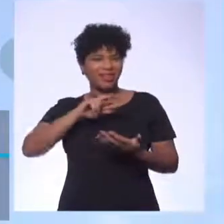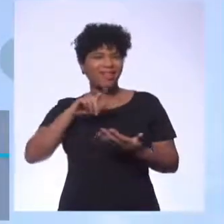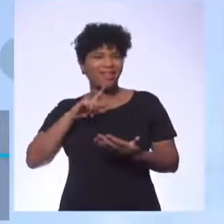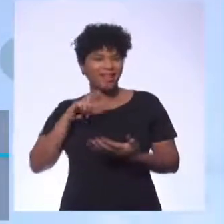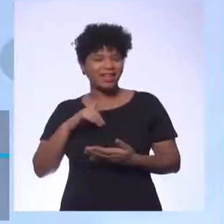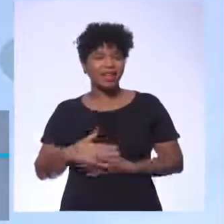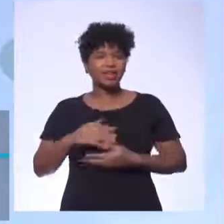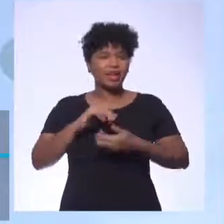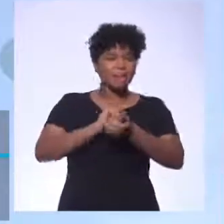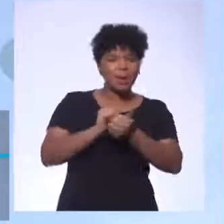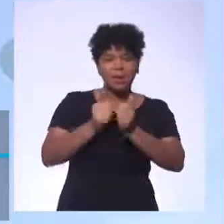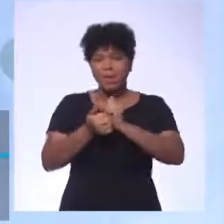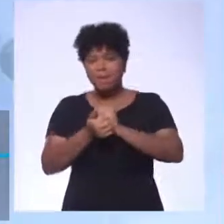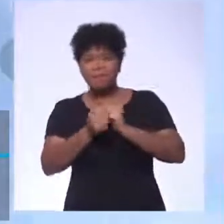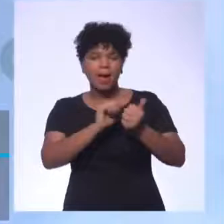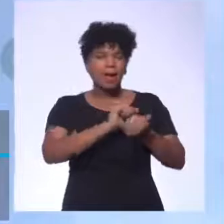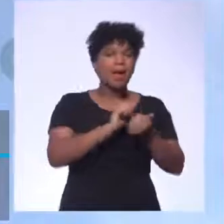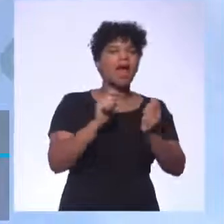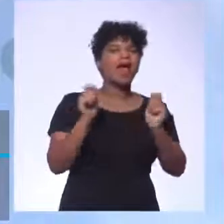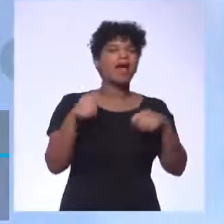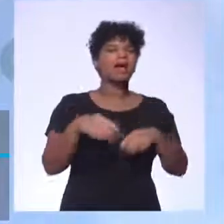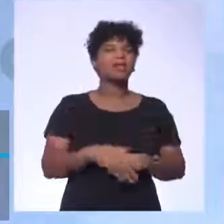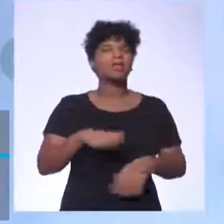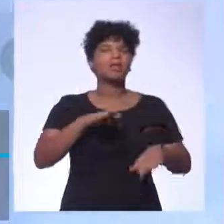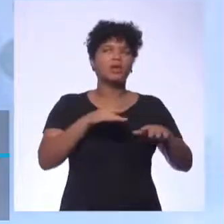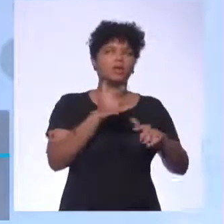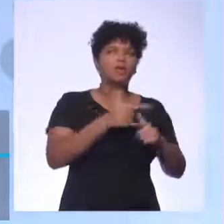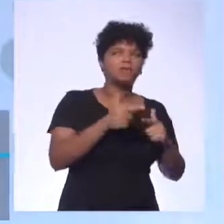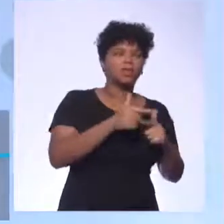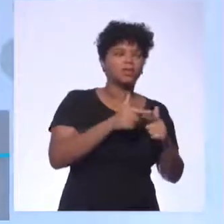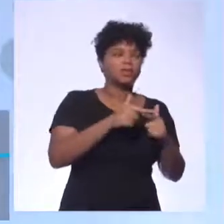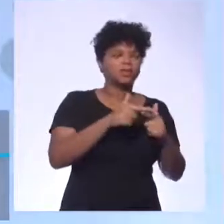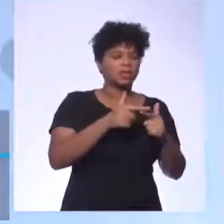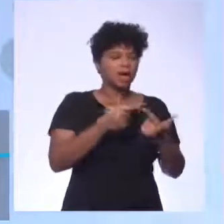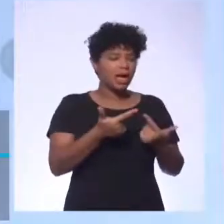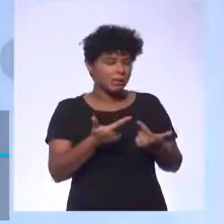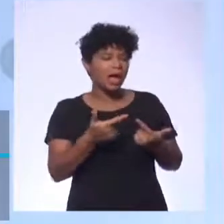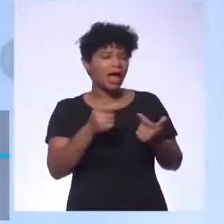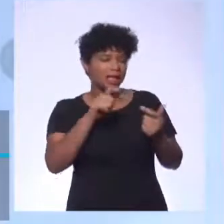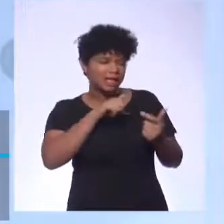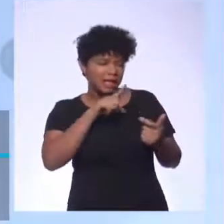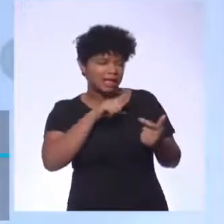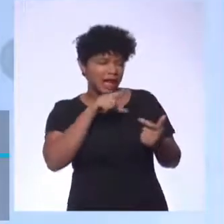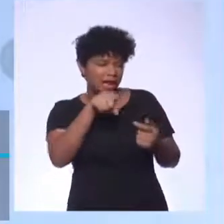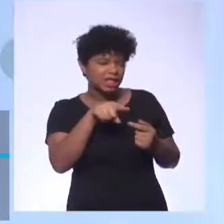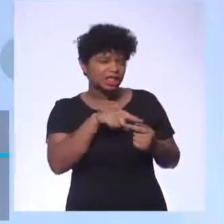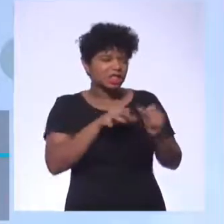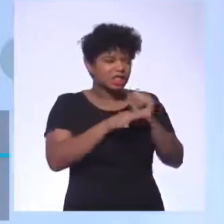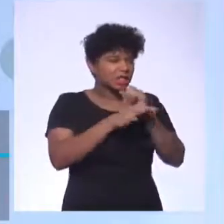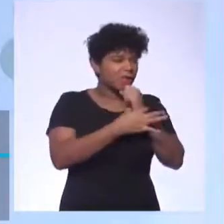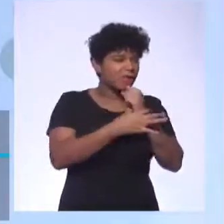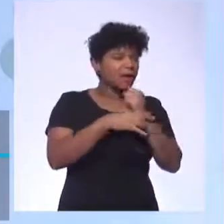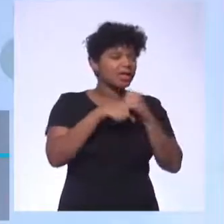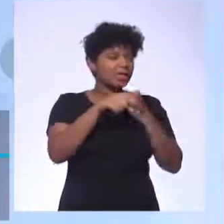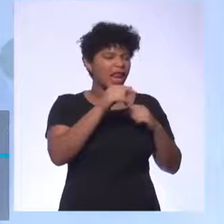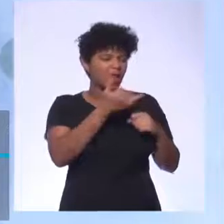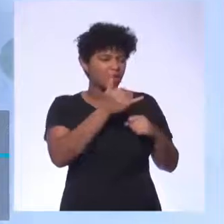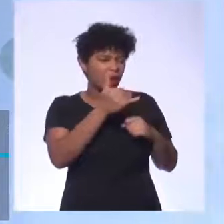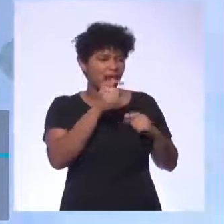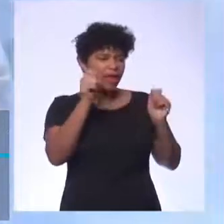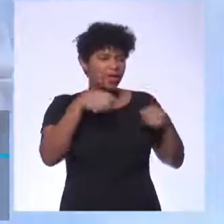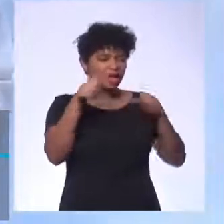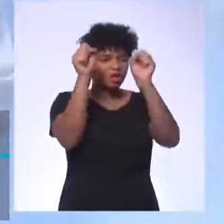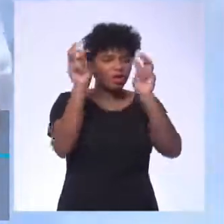à situação do momento, e aí você tem um problema de segurança, é um novo software que é lançado para poder combater aquele